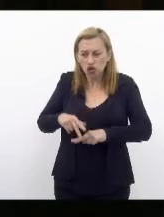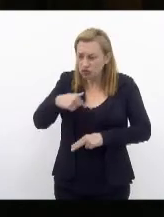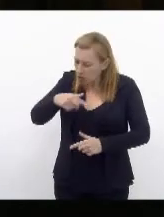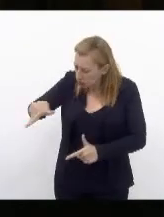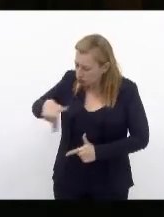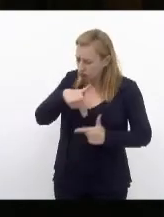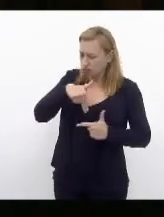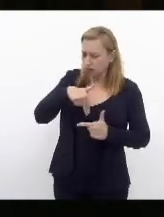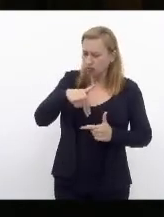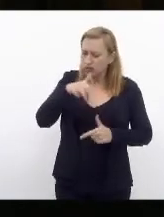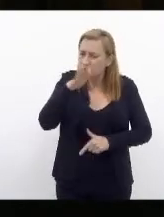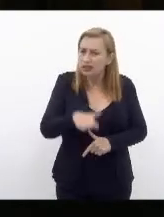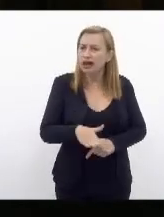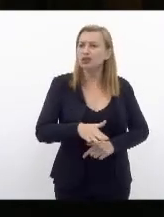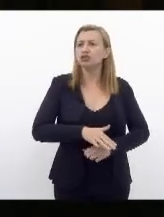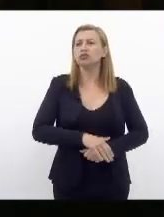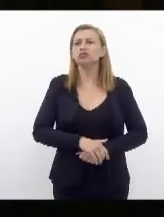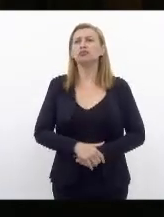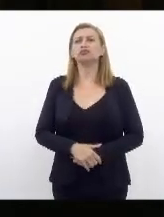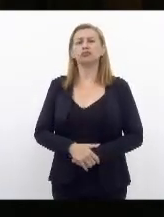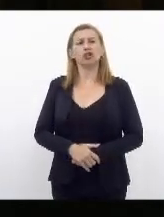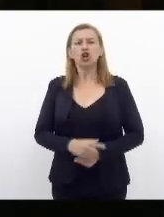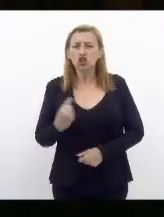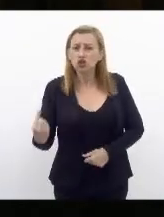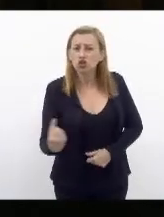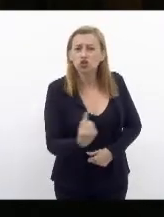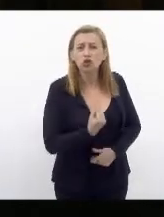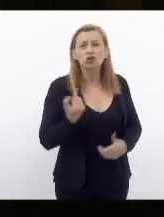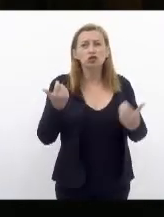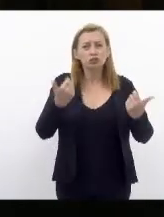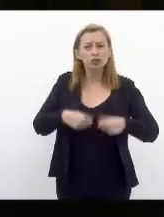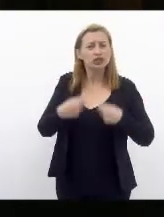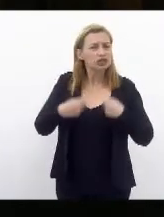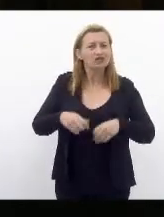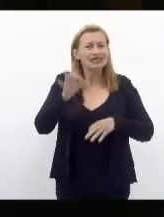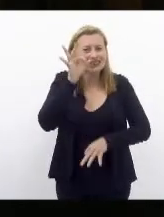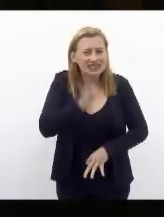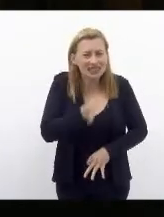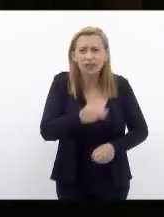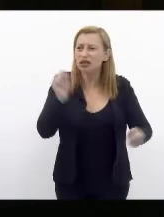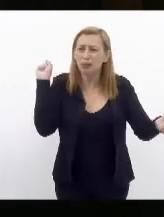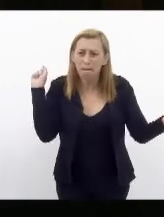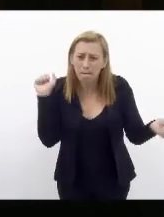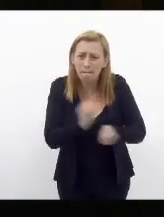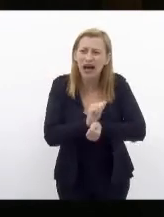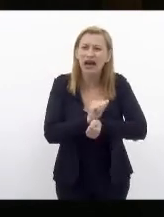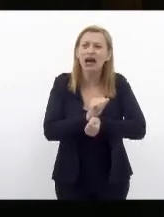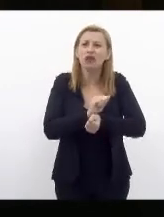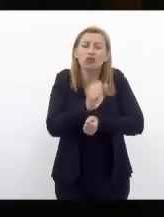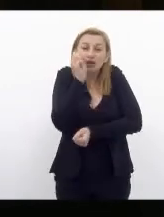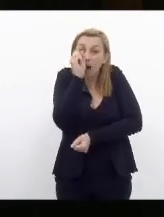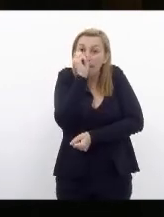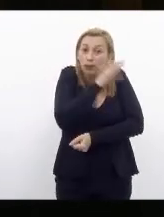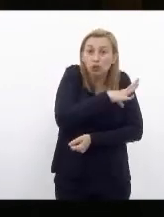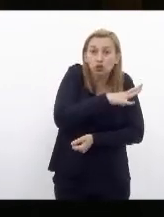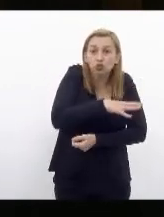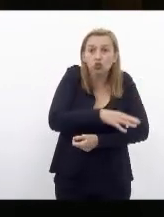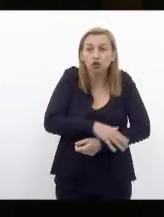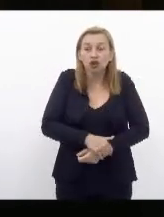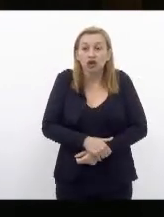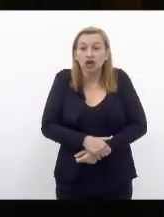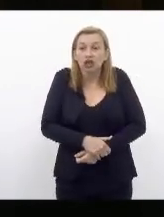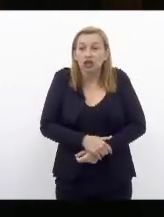essa tribuna nessa tarde. Nós precisamos definitivamente parar com esse absurdo de que